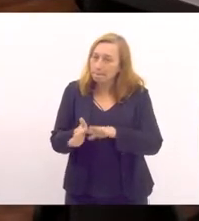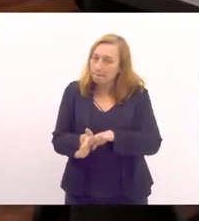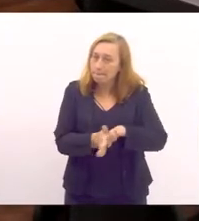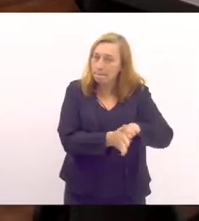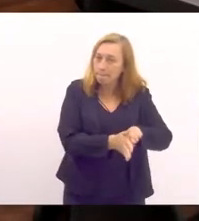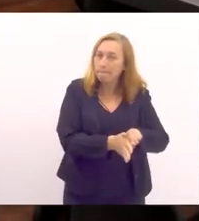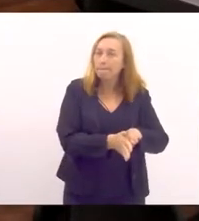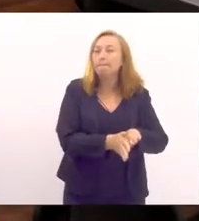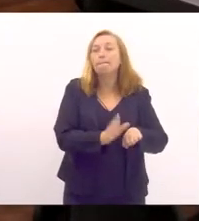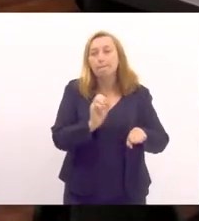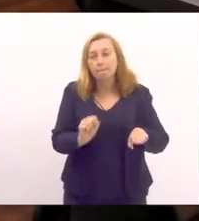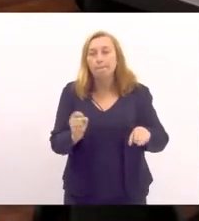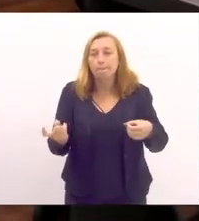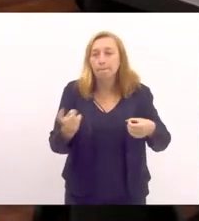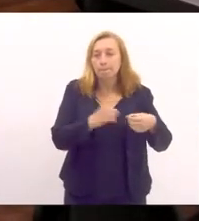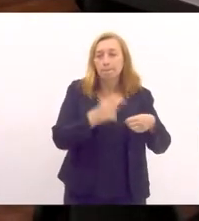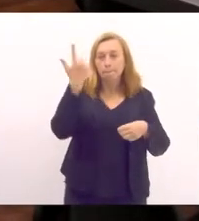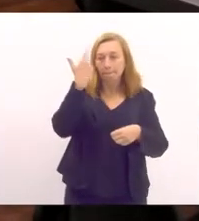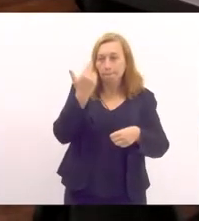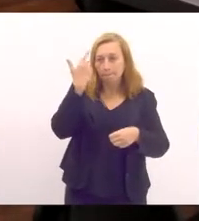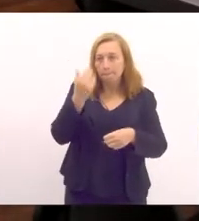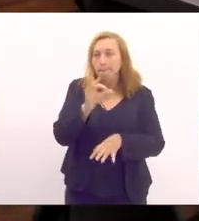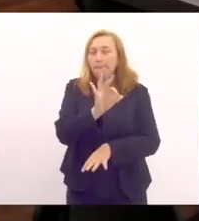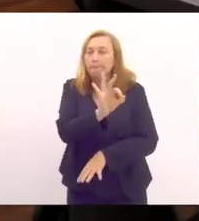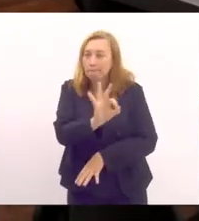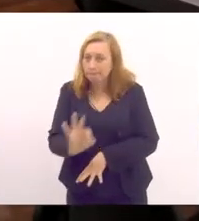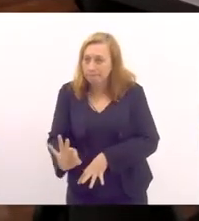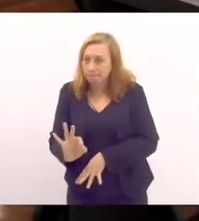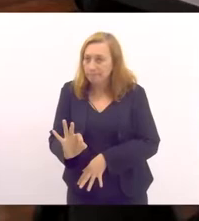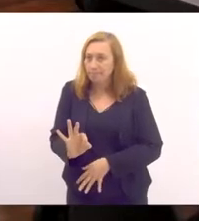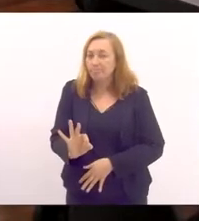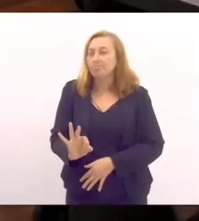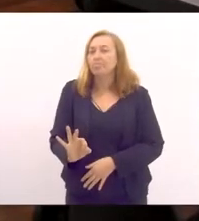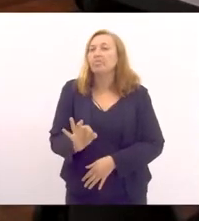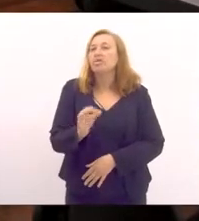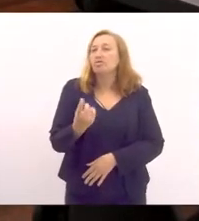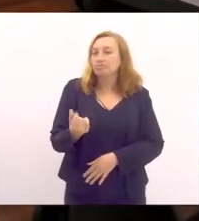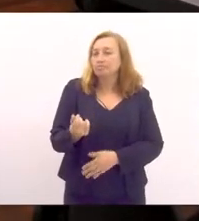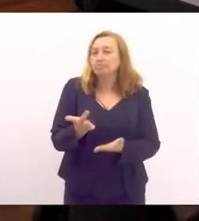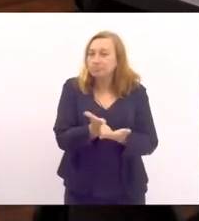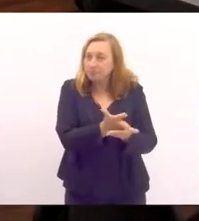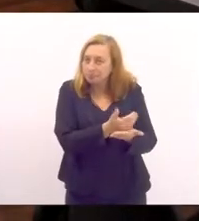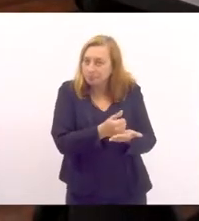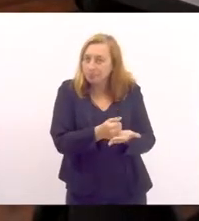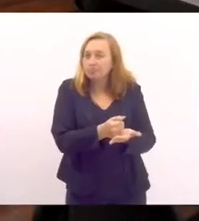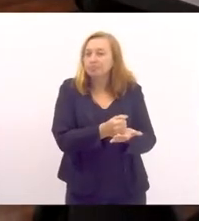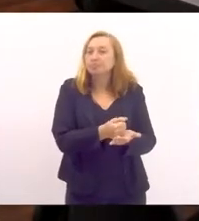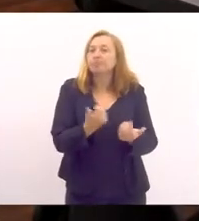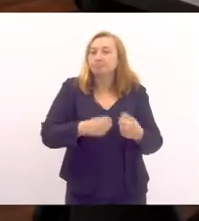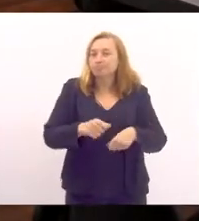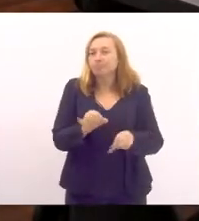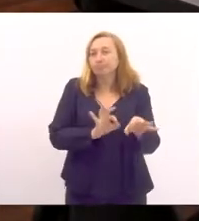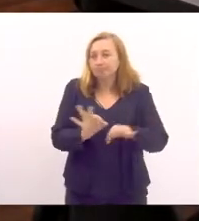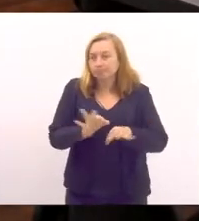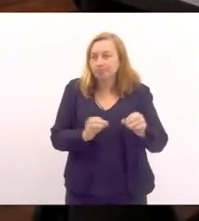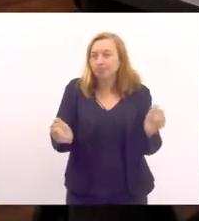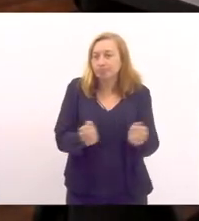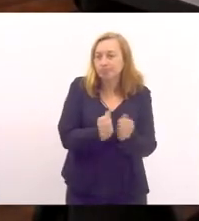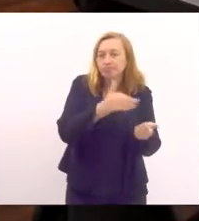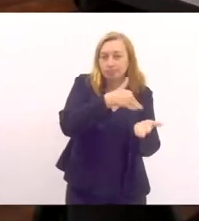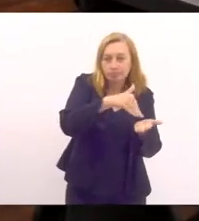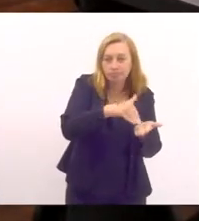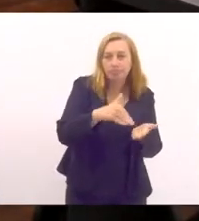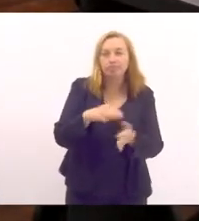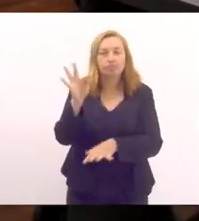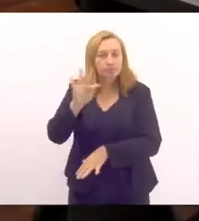uma normalidade. Então, colocar um percentual dos valores arrecadados, aí precisa se fazer um trabalho com a Secretaria de Fazenda do